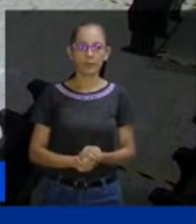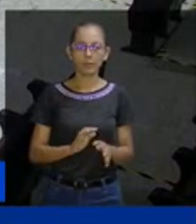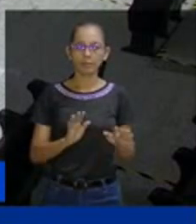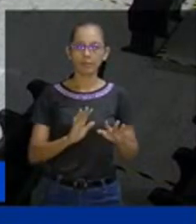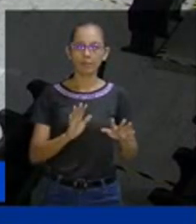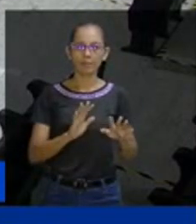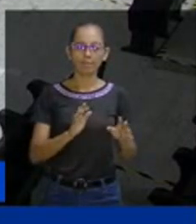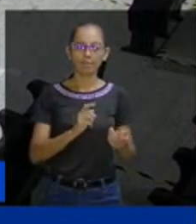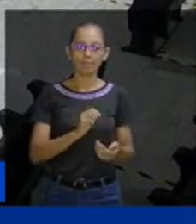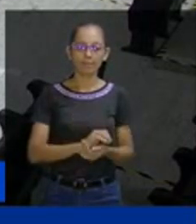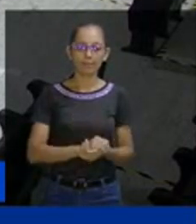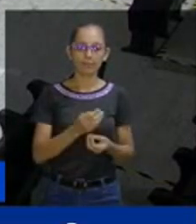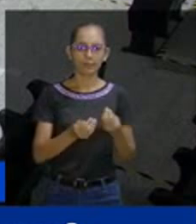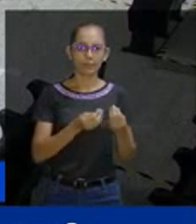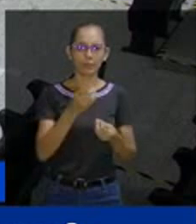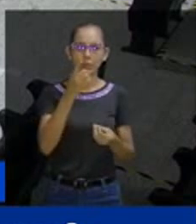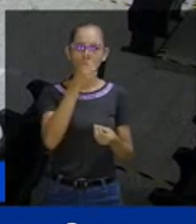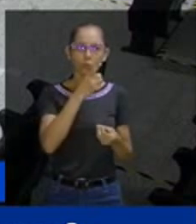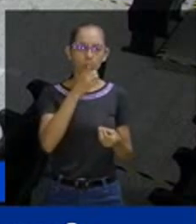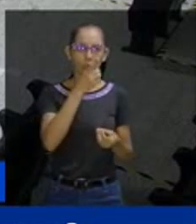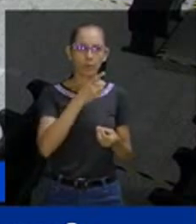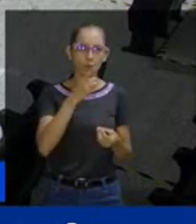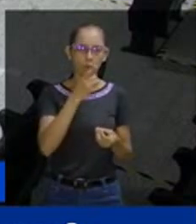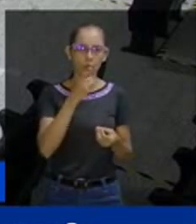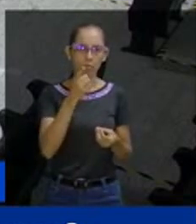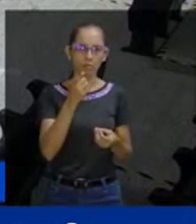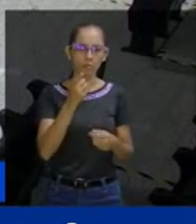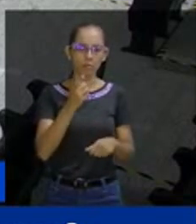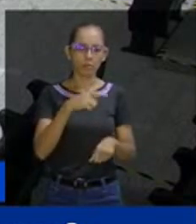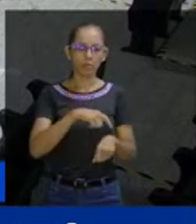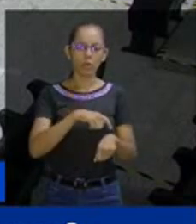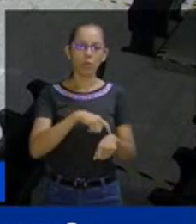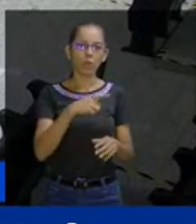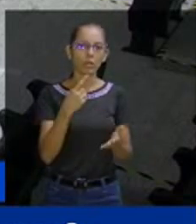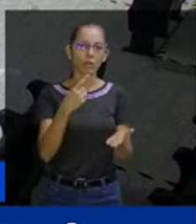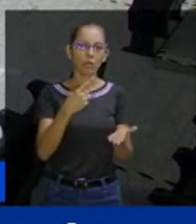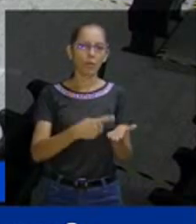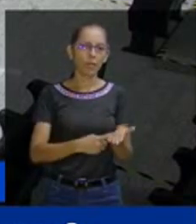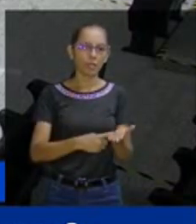o julgamento do agravo. Isso me parece que é necessário para que até